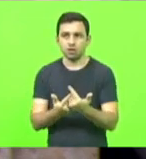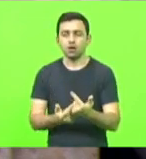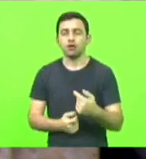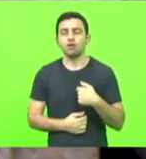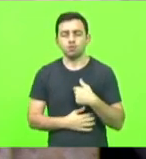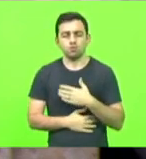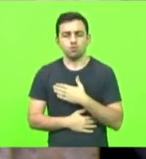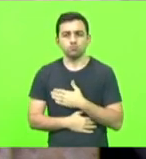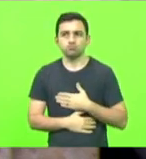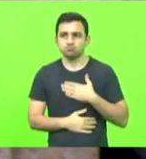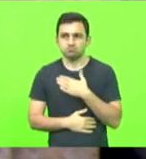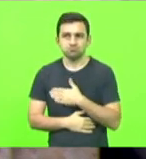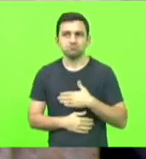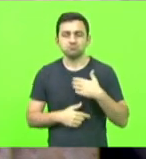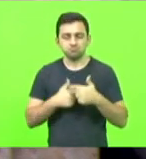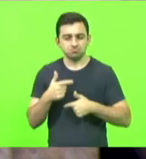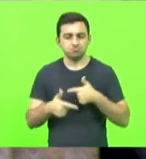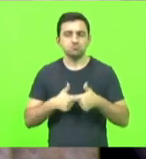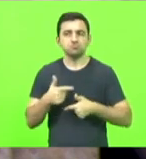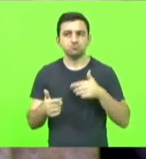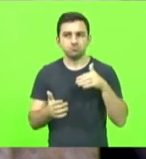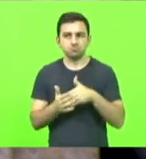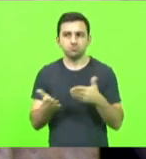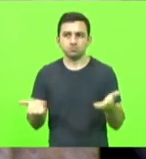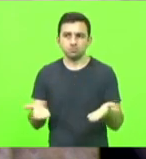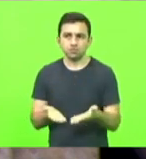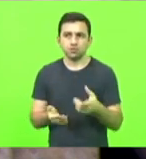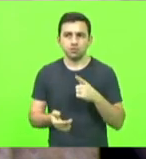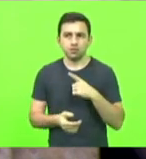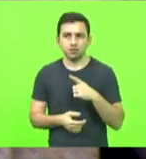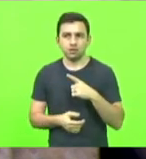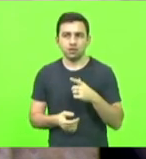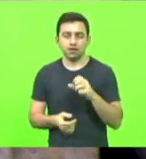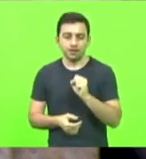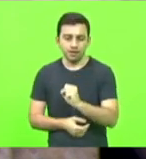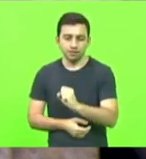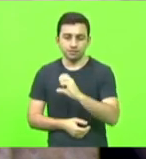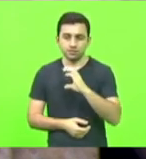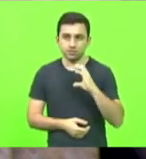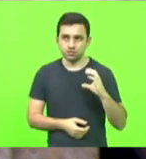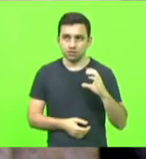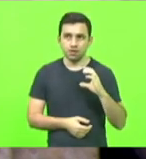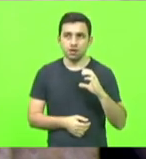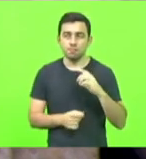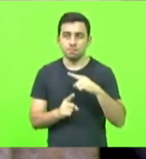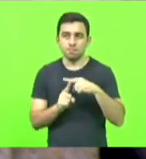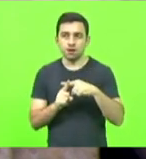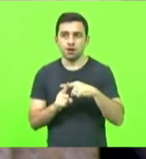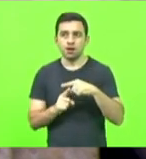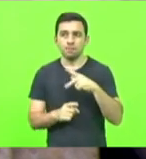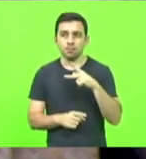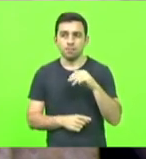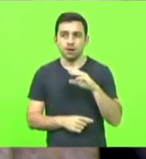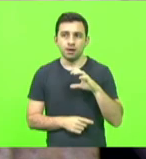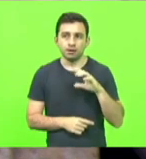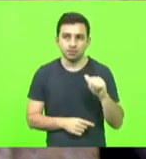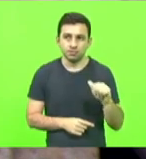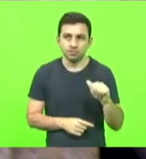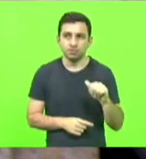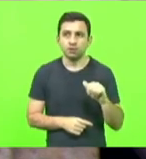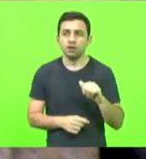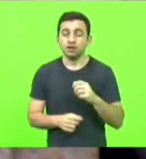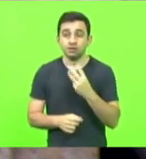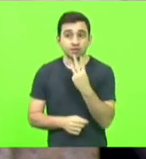aqui, né, do projeto que começou em Nova Pesca, hoje é SC Mais Pesca, mas são 30 milhões que vão ser investidos para